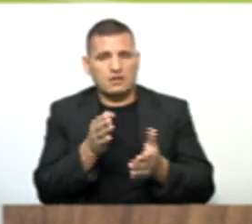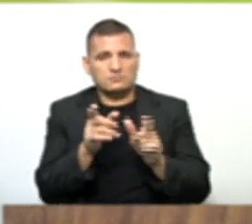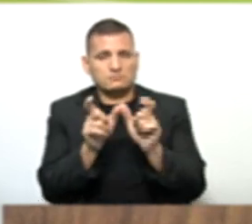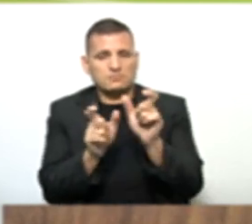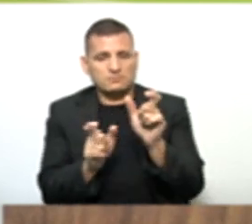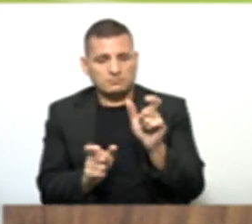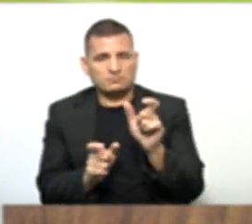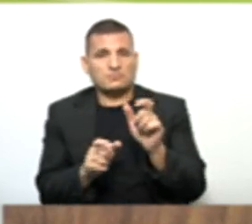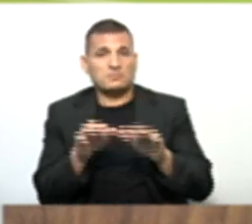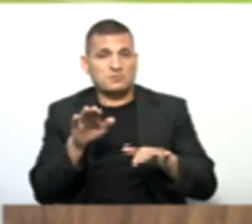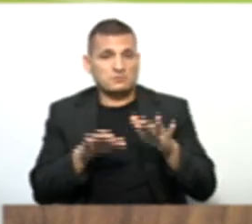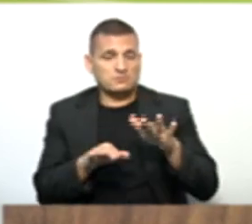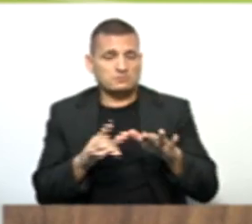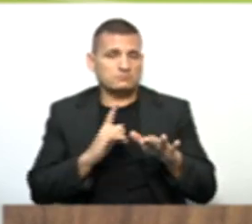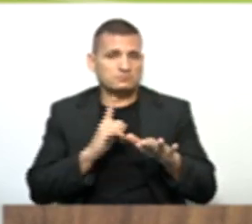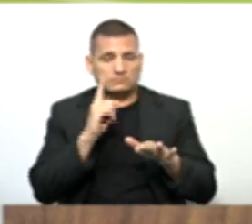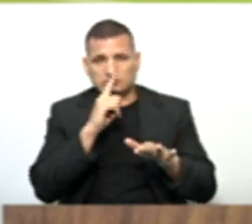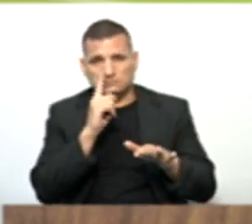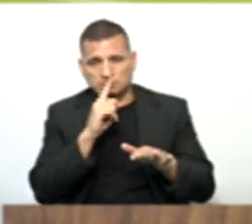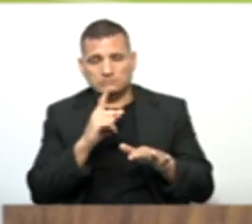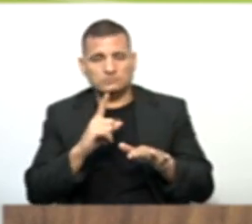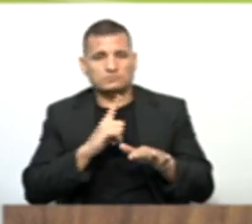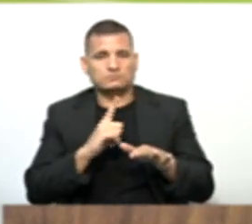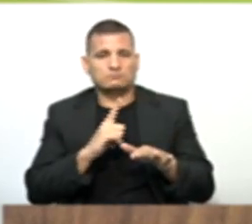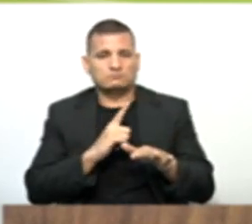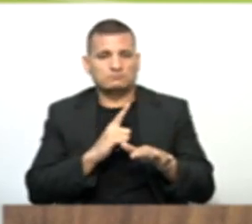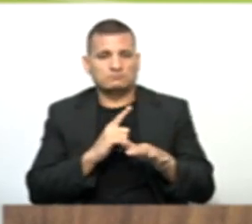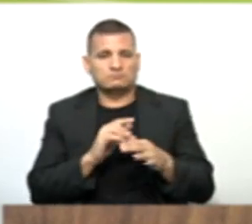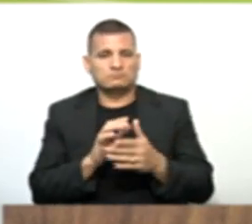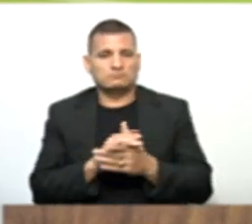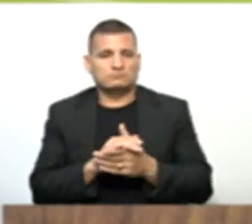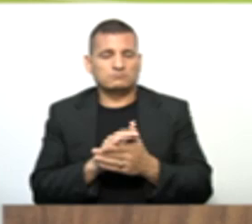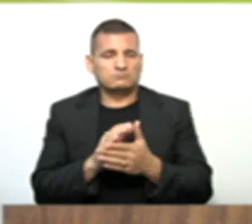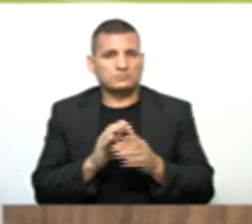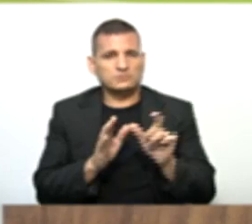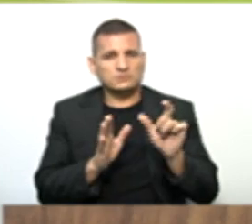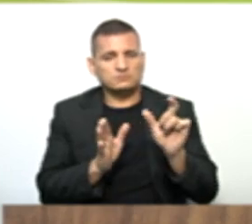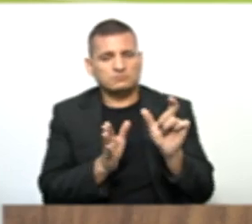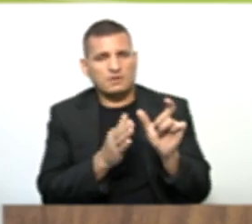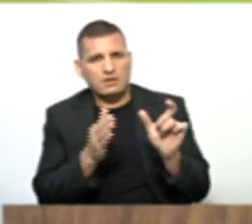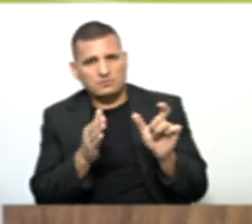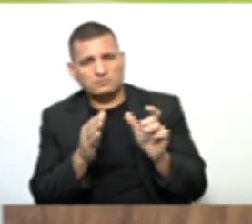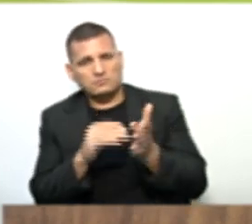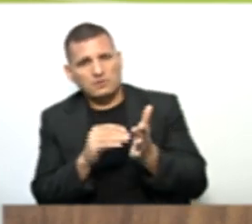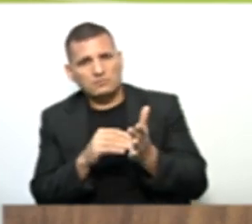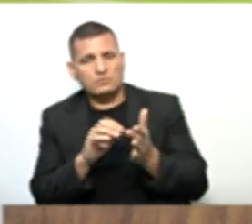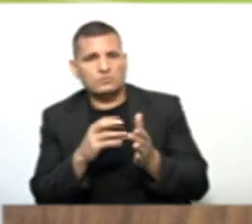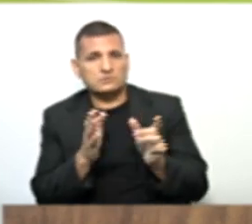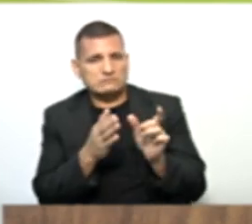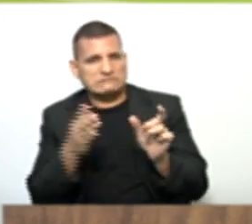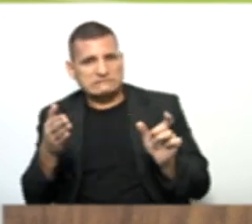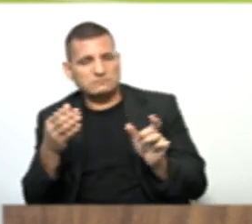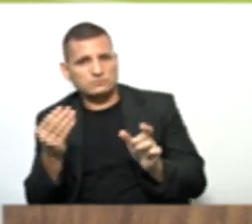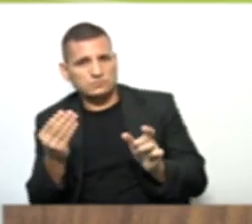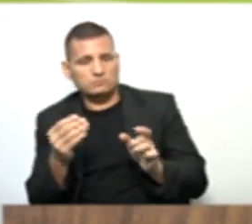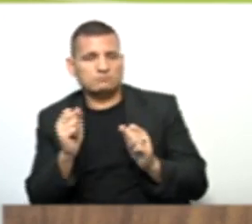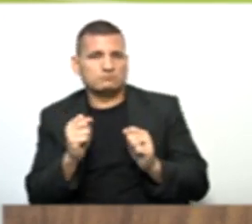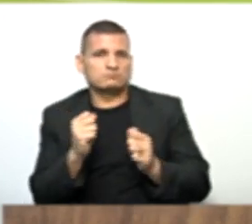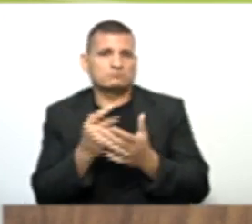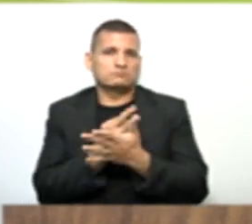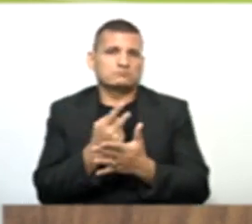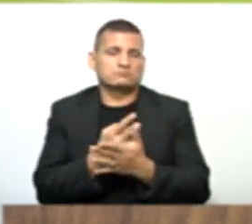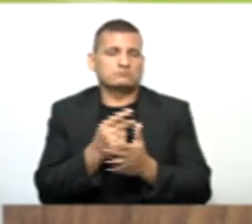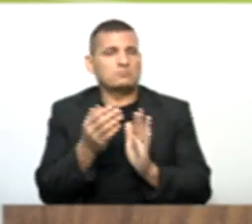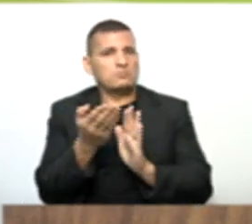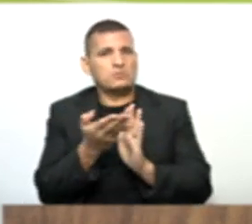causa de muitos erros por aí. Às vezes um espaço a mais, um espaço a menos pode causar um erro que o programa